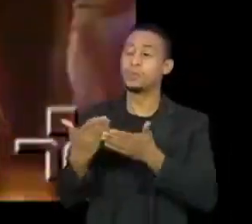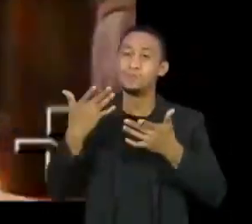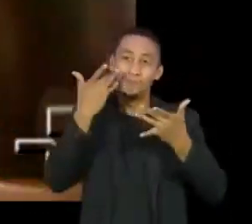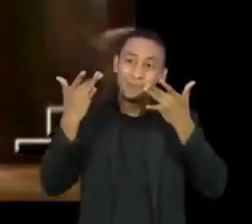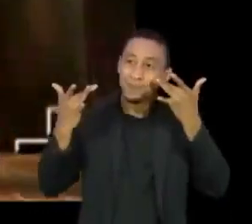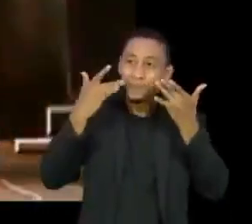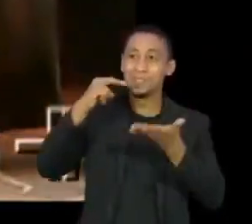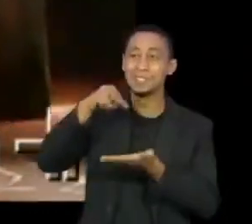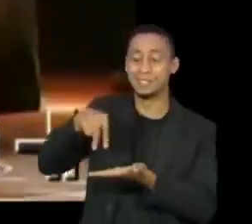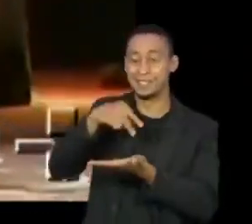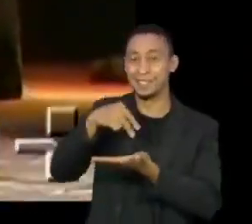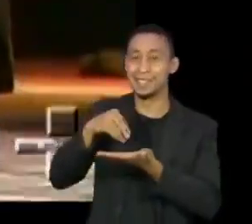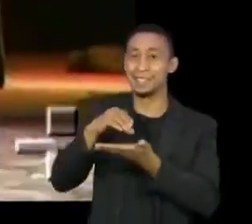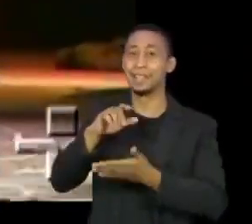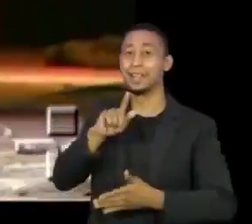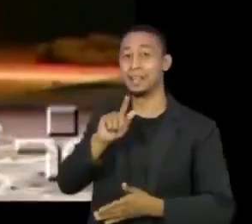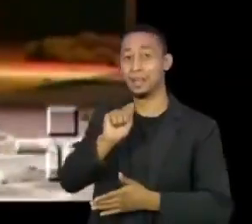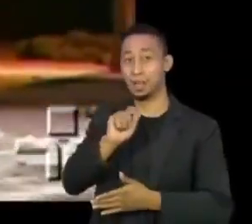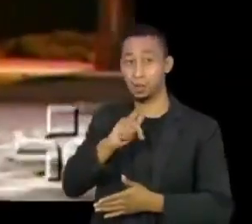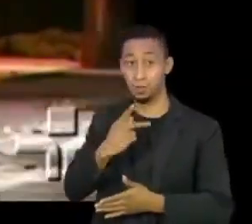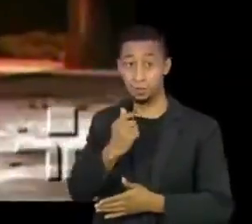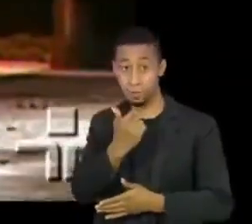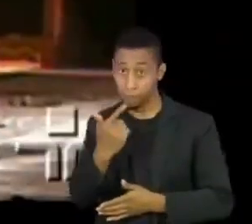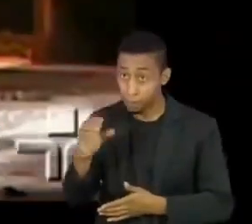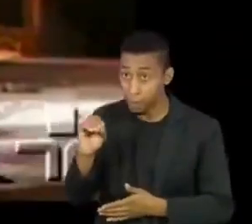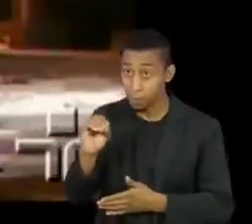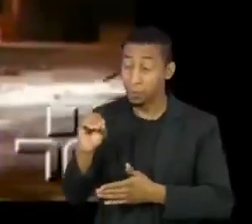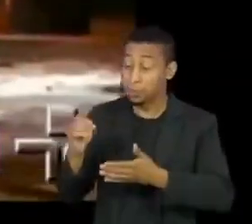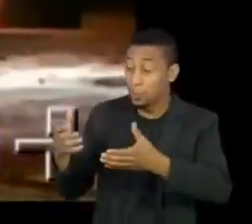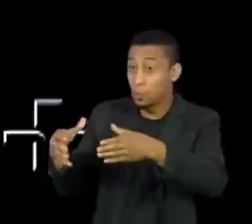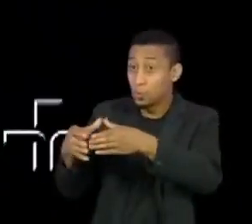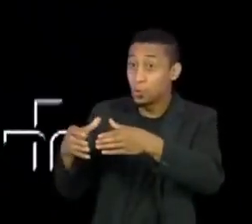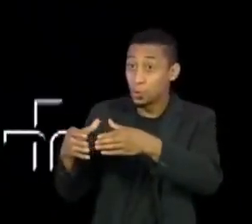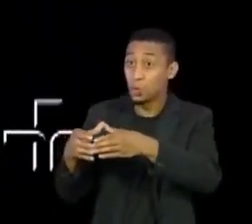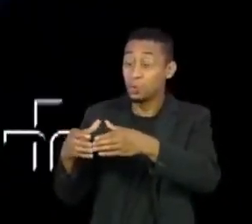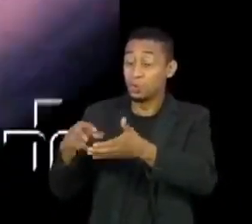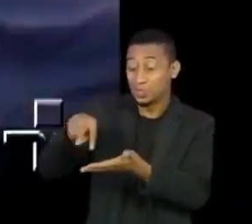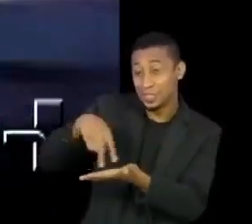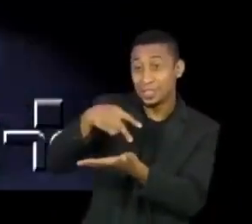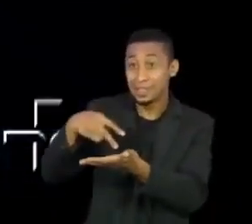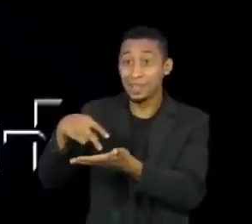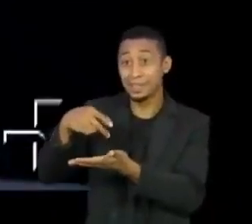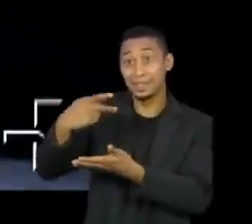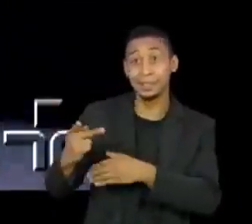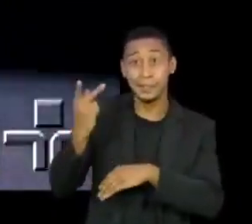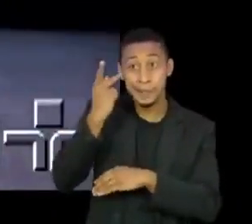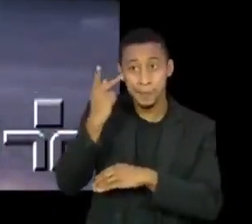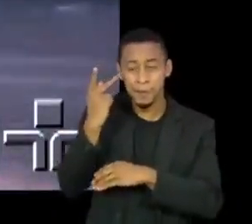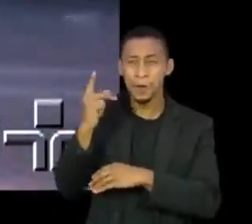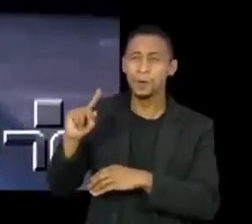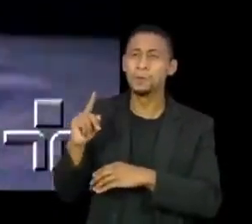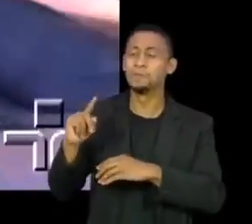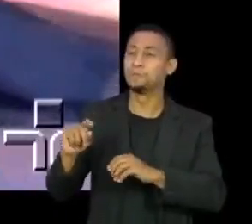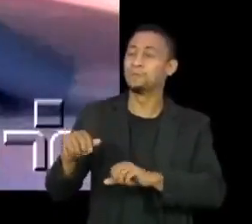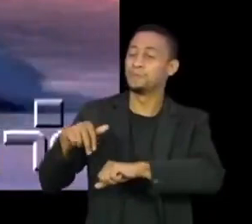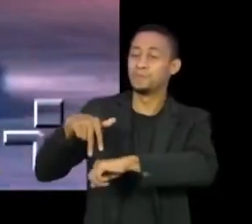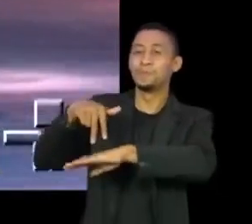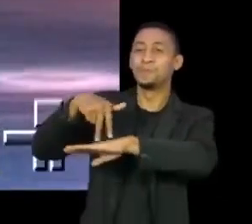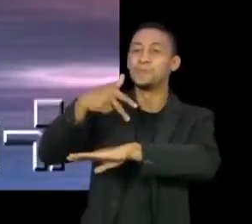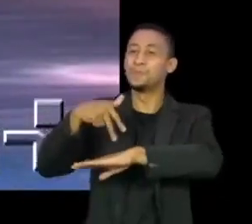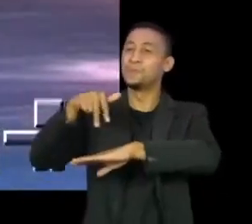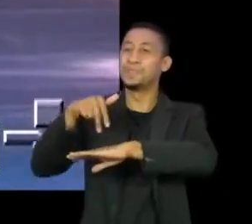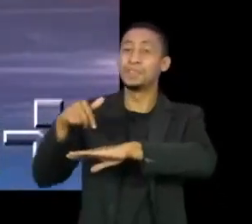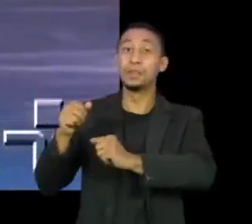galpão um grupo de dança contemporânea da capital paulista numa das apresentações e foi visto pelo